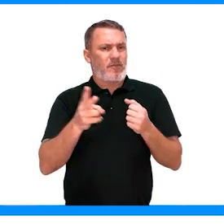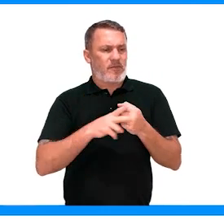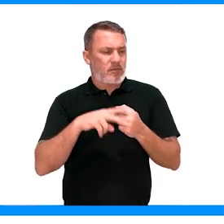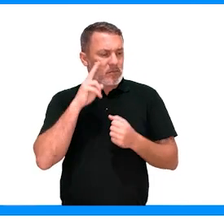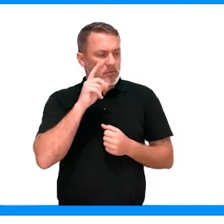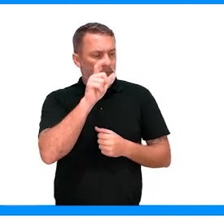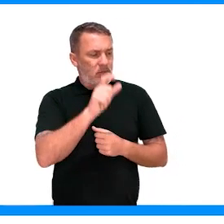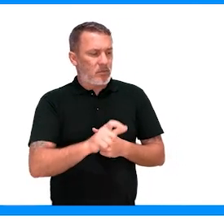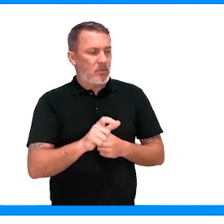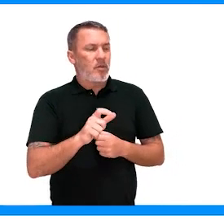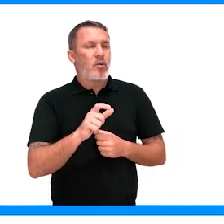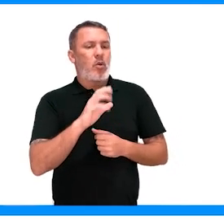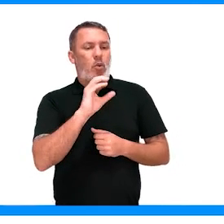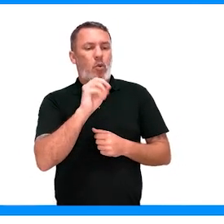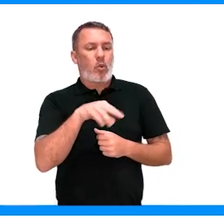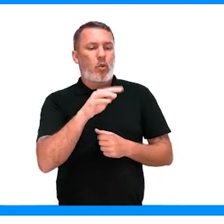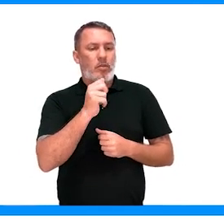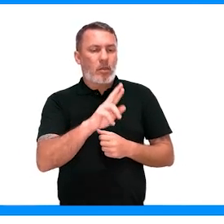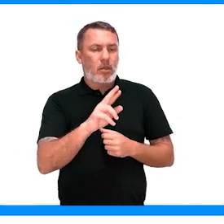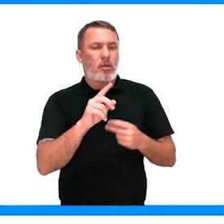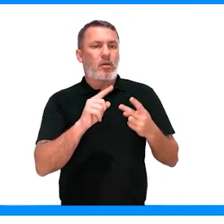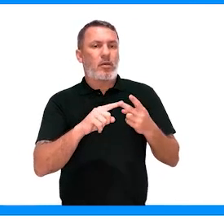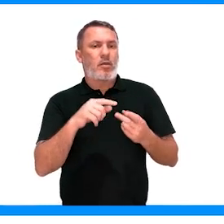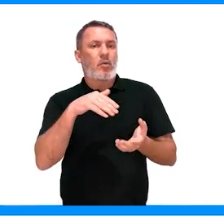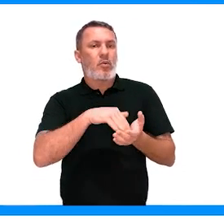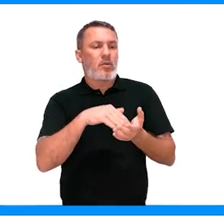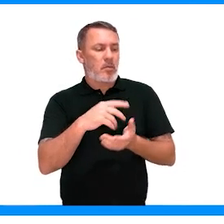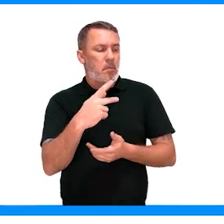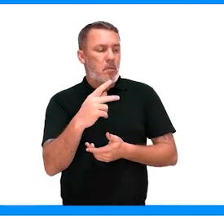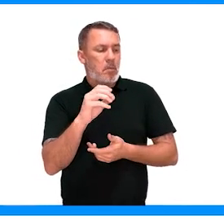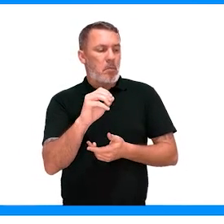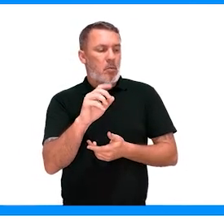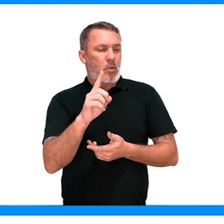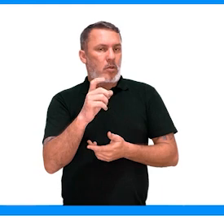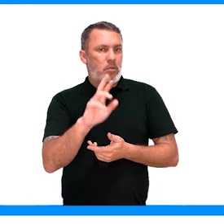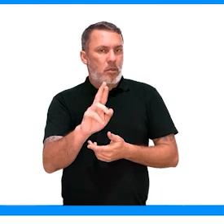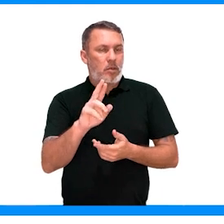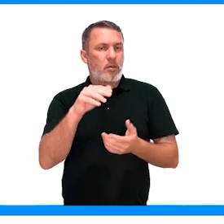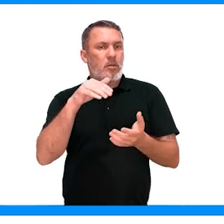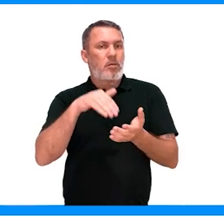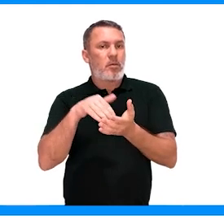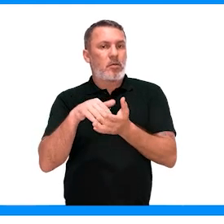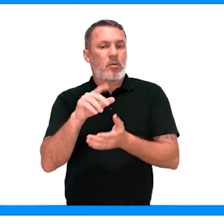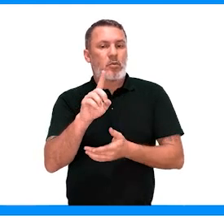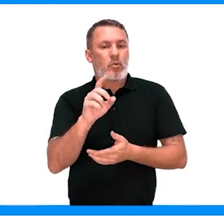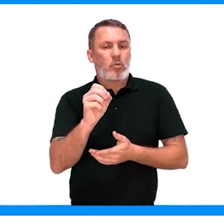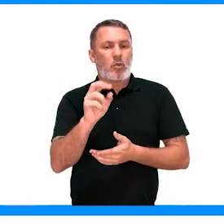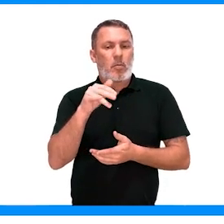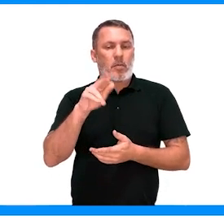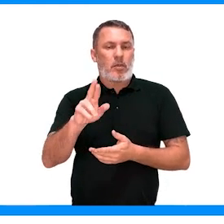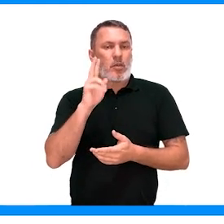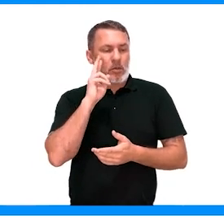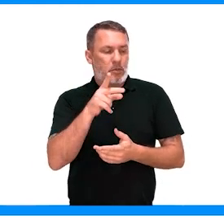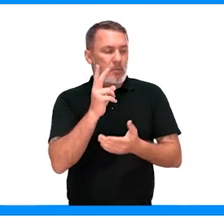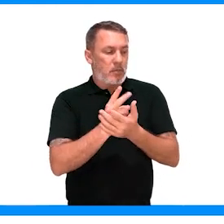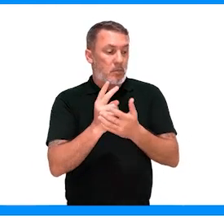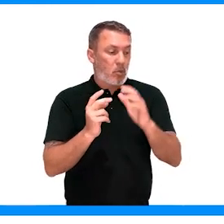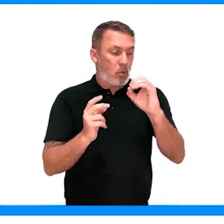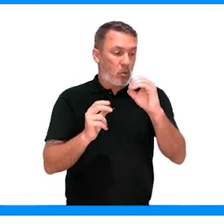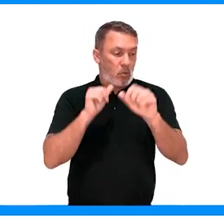bastante. Tem aí o contar, o poder e o dormir. Bien? Só vai sofrer a irregularidade do O para